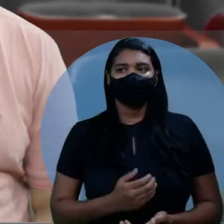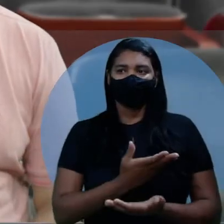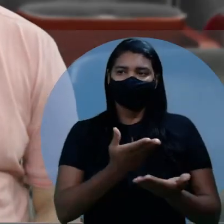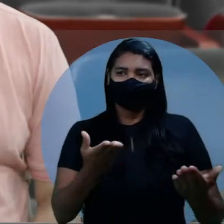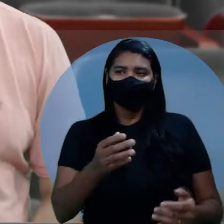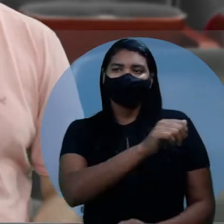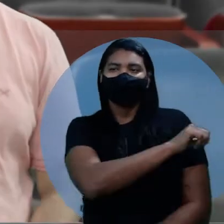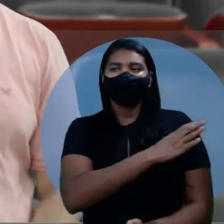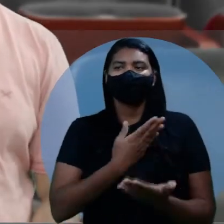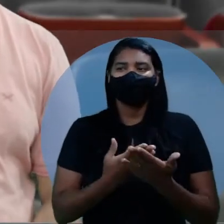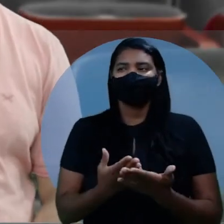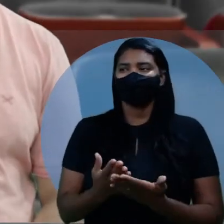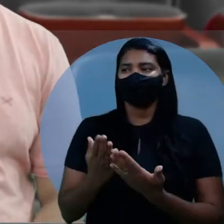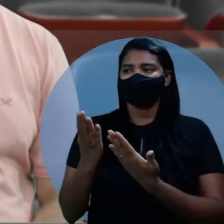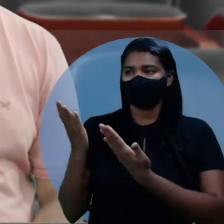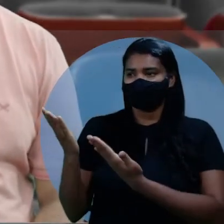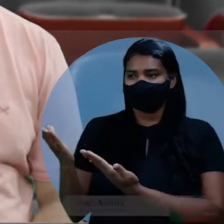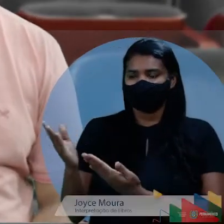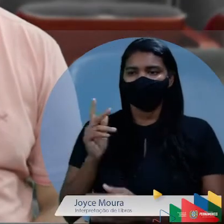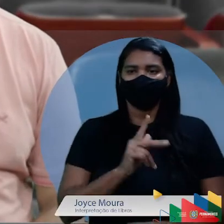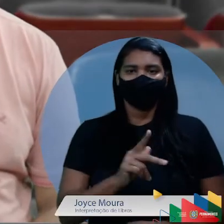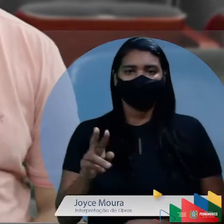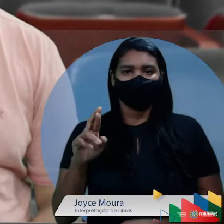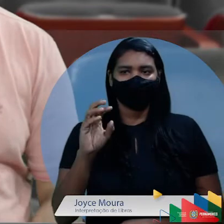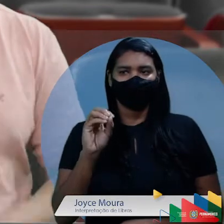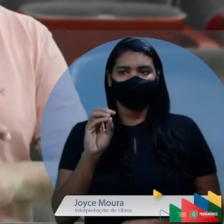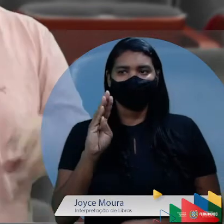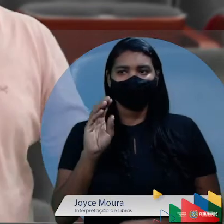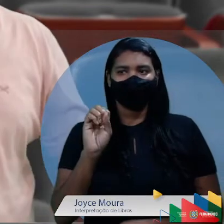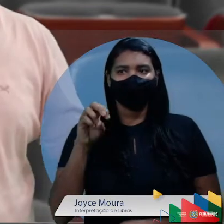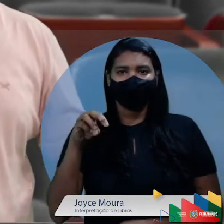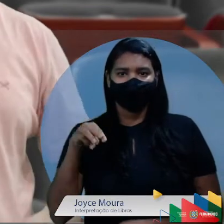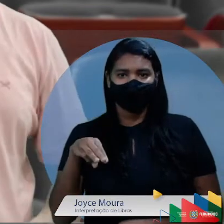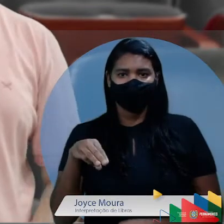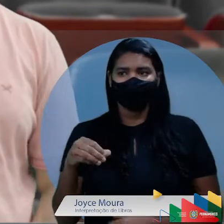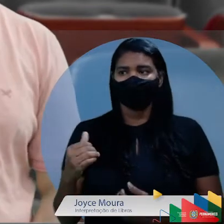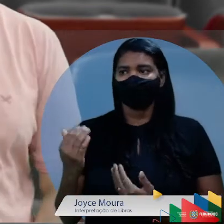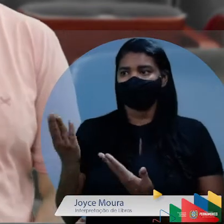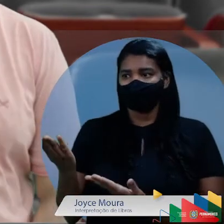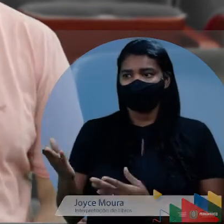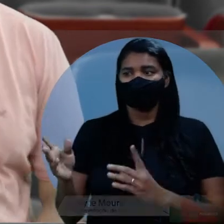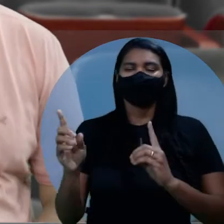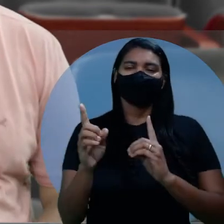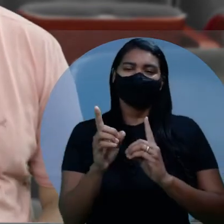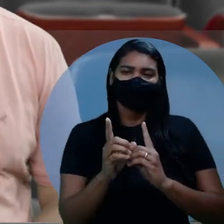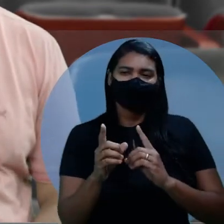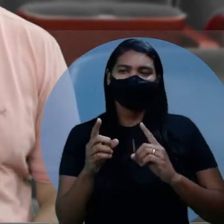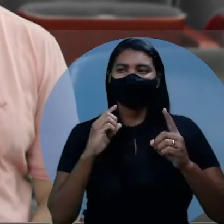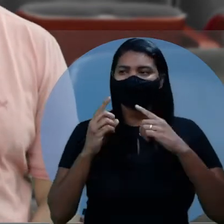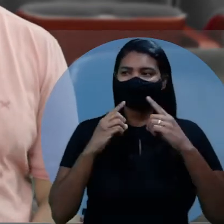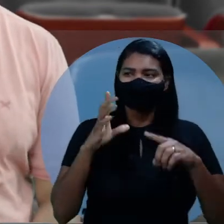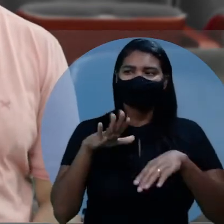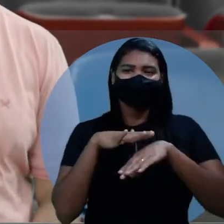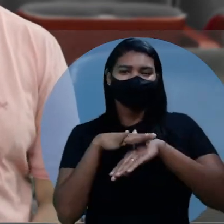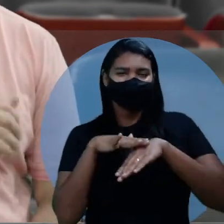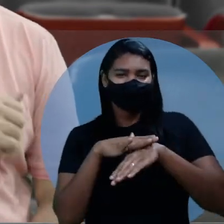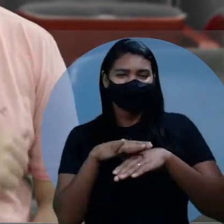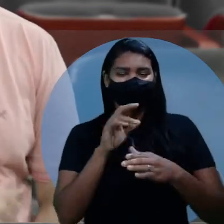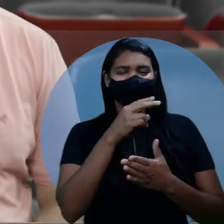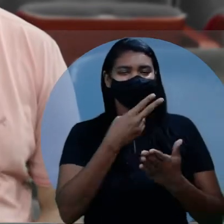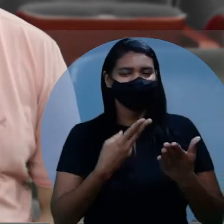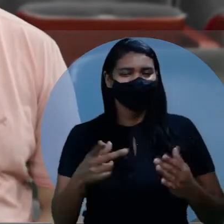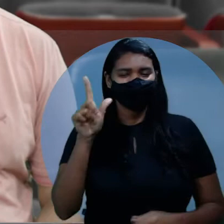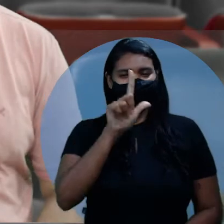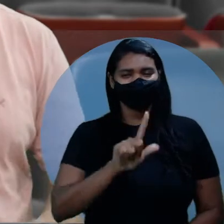Olá, estudantes! Eu sou o professor Robson Anselmo Tavares e hoje nós temos mais um encontro da nossa série Papo